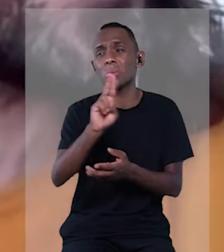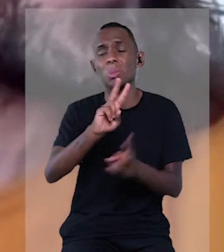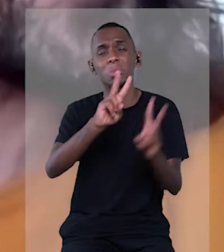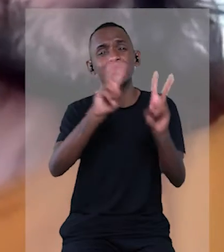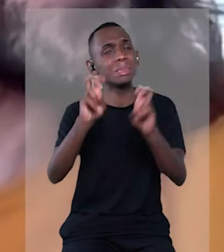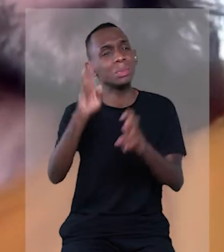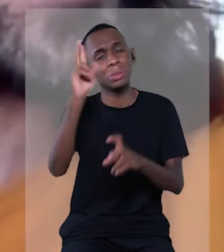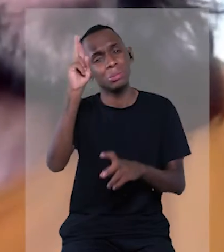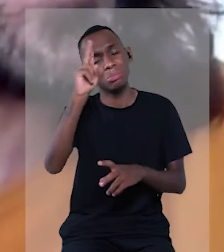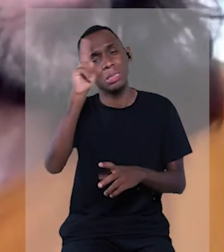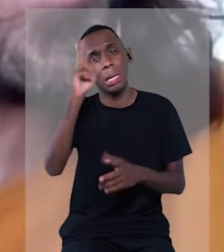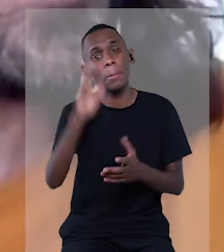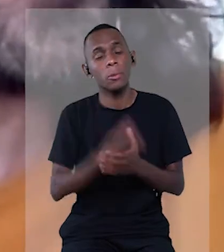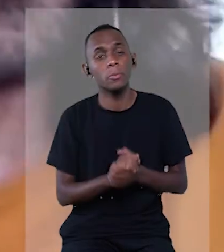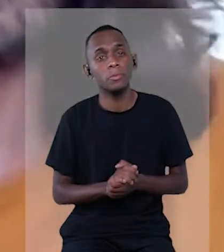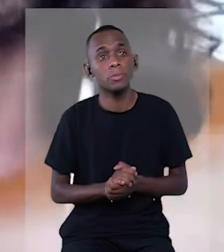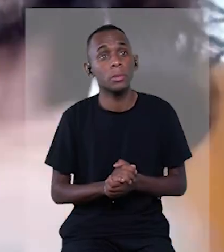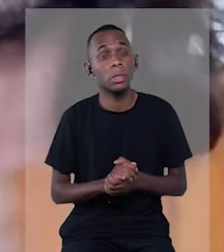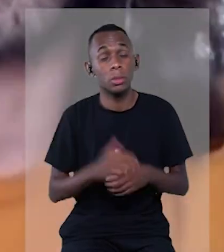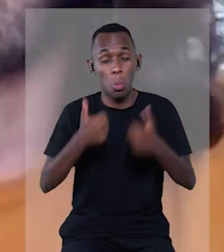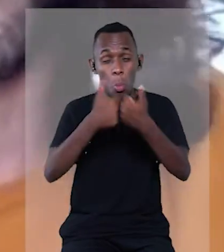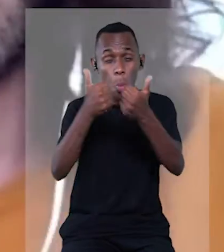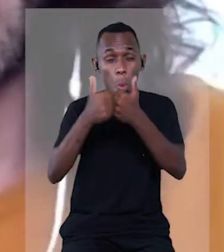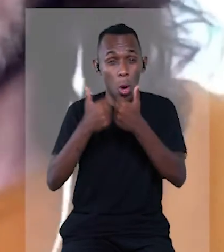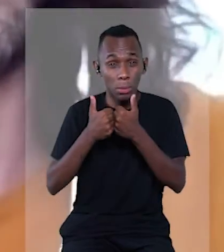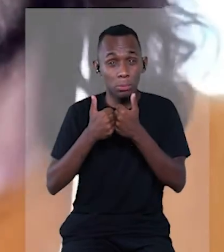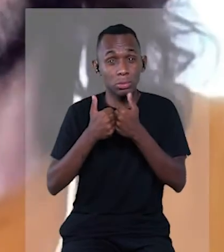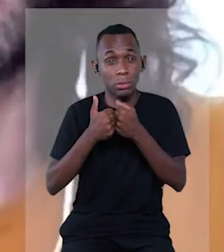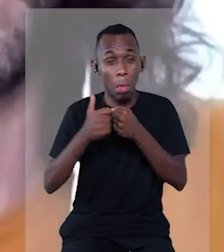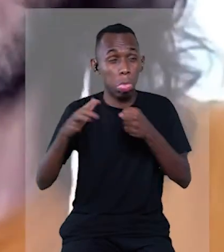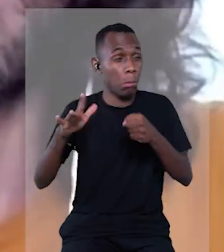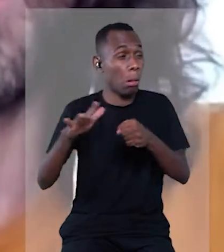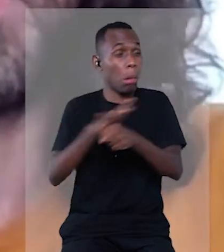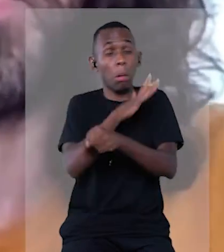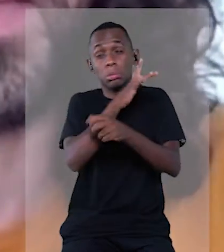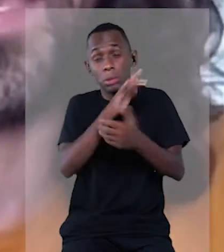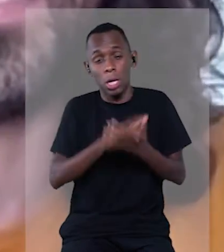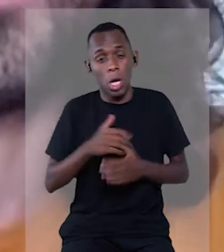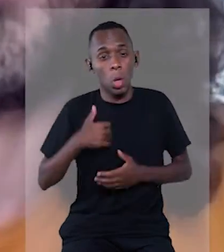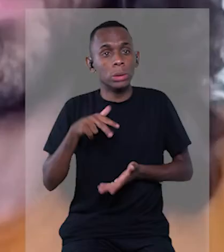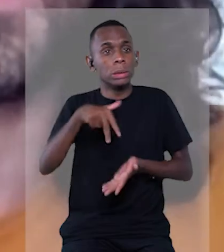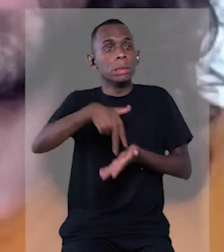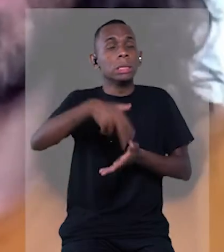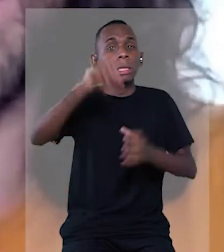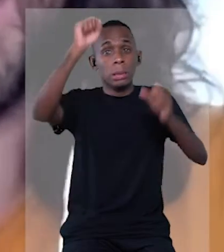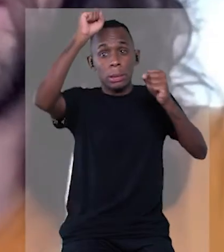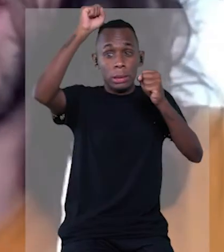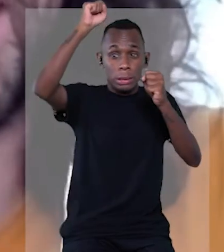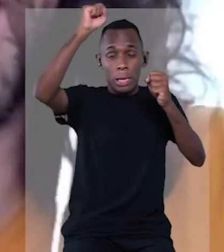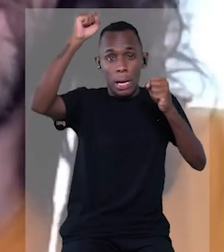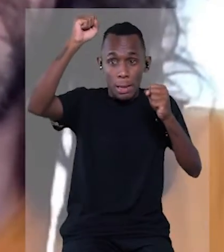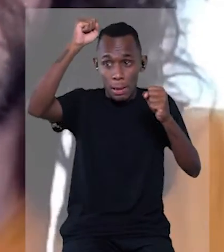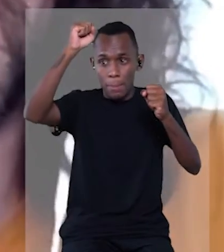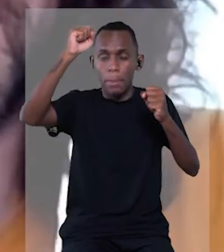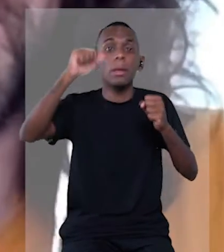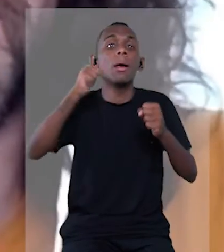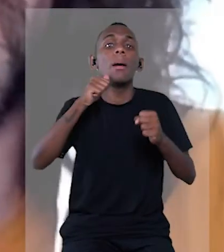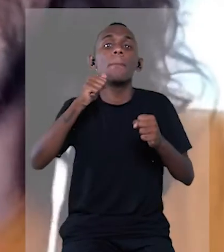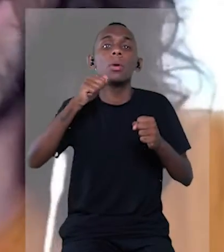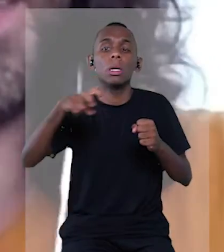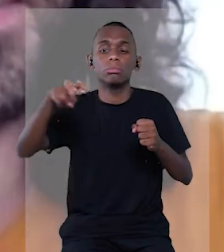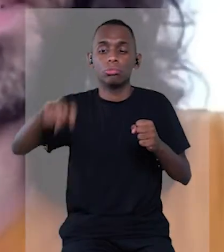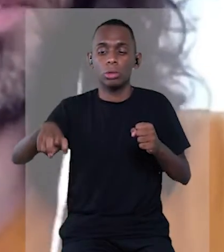lembrar o título dele. E como o ônibus estava lotado e eu estava de pé de frente para ela